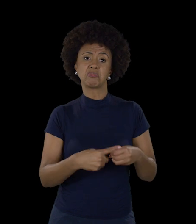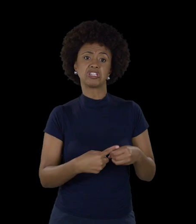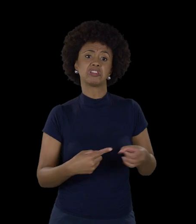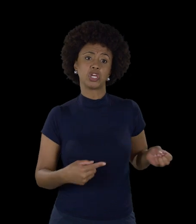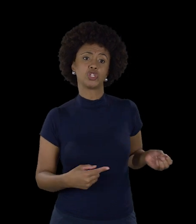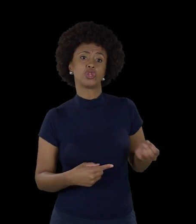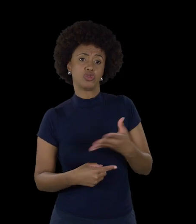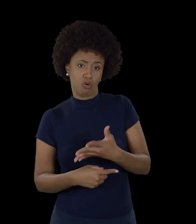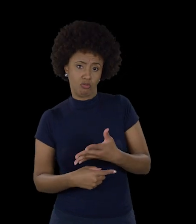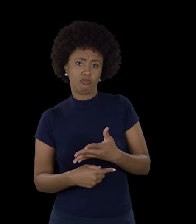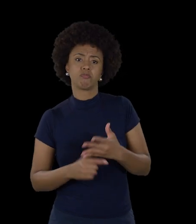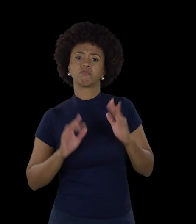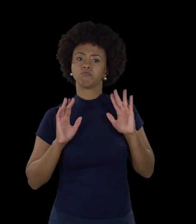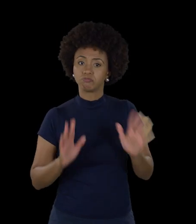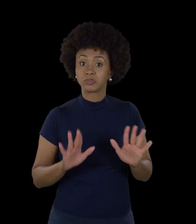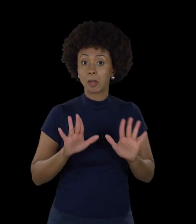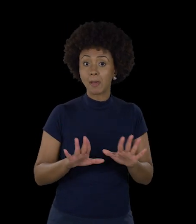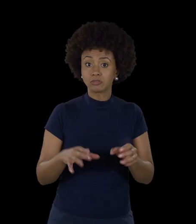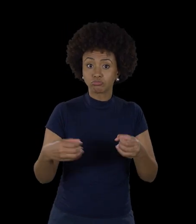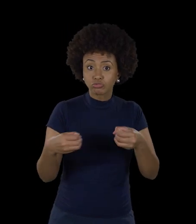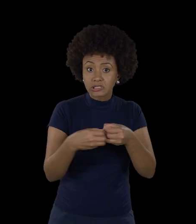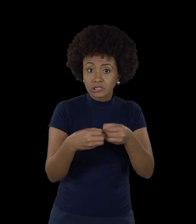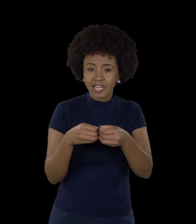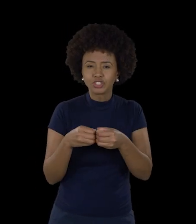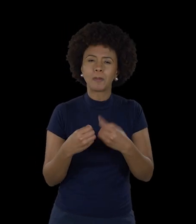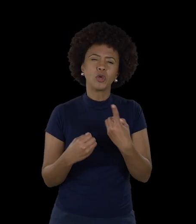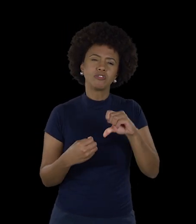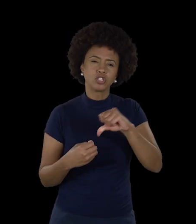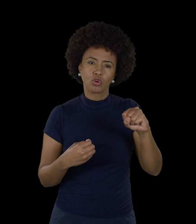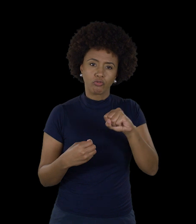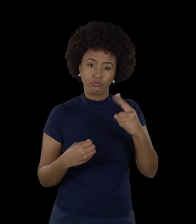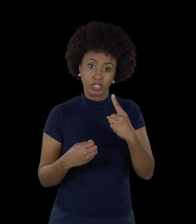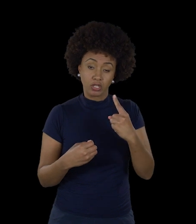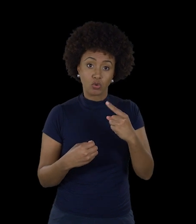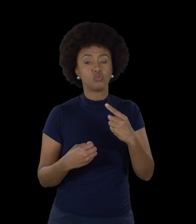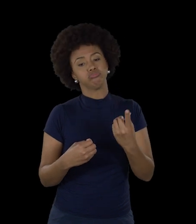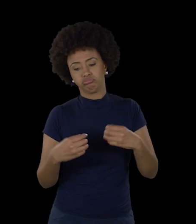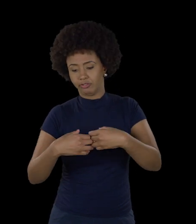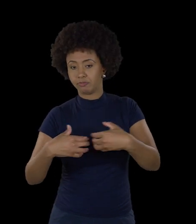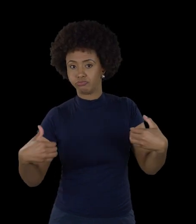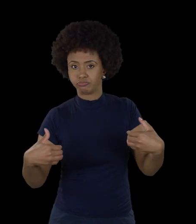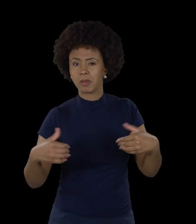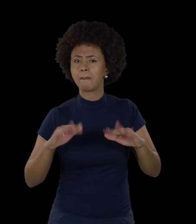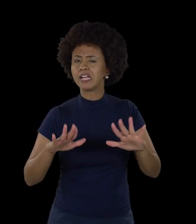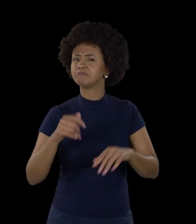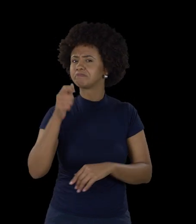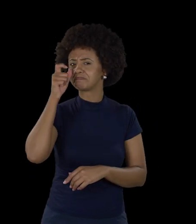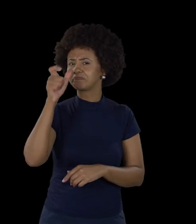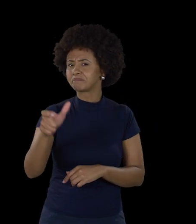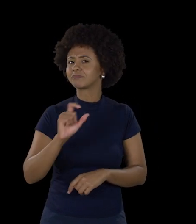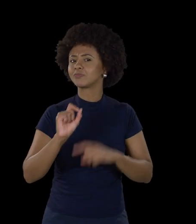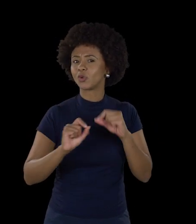Portanto, não é uma cidade muito antiga. A proximidade deles faz com que ambos os municípios se entrecruzem de maneira curiosa. Para ir